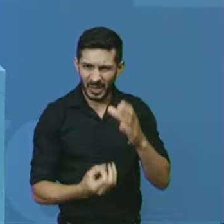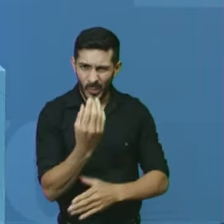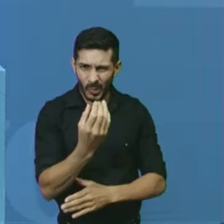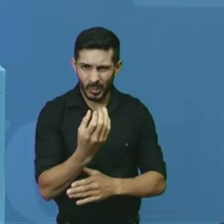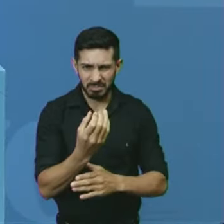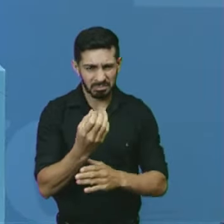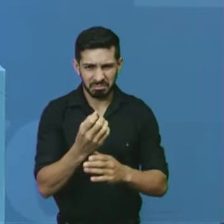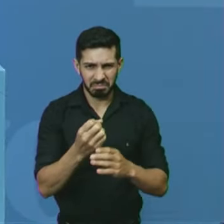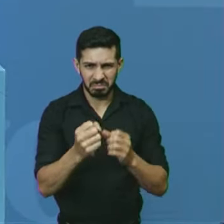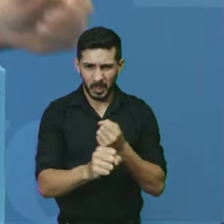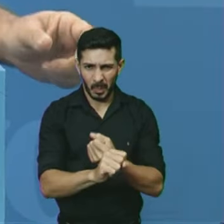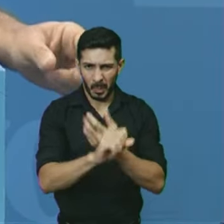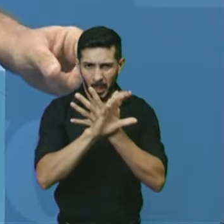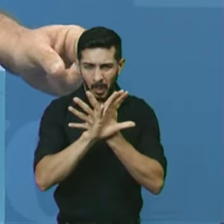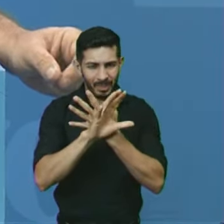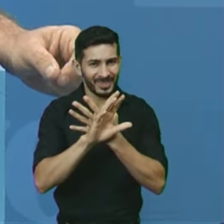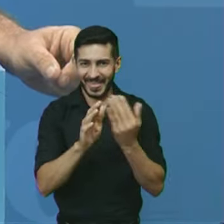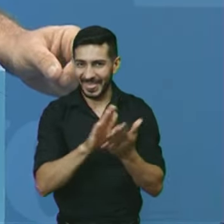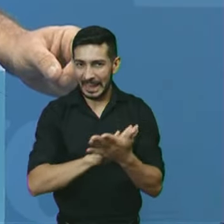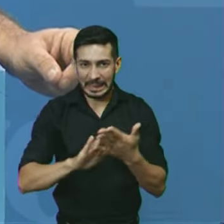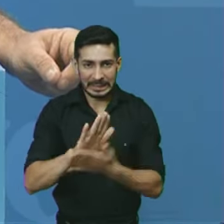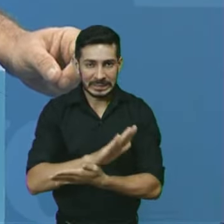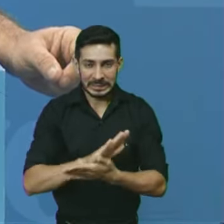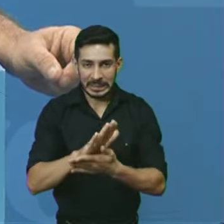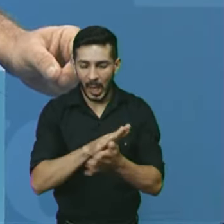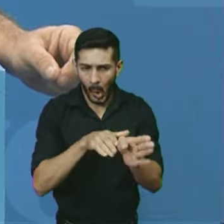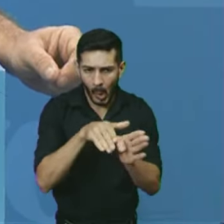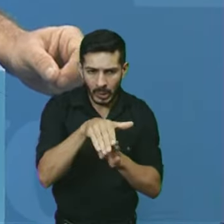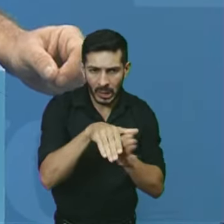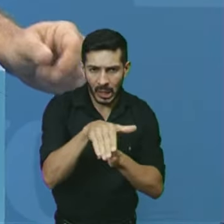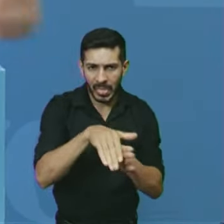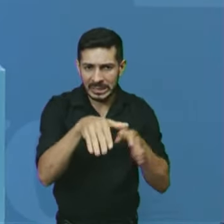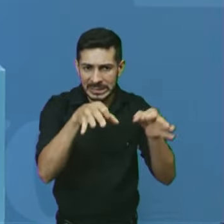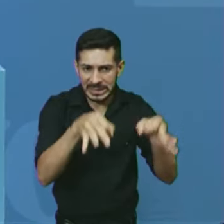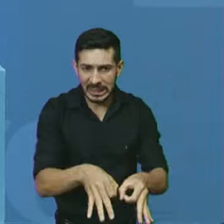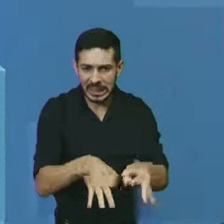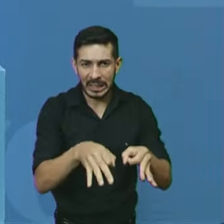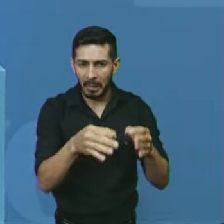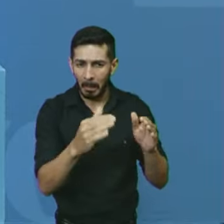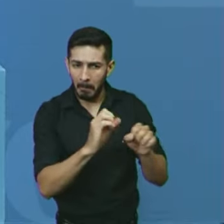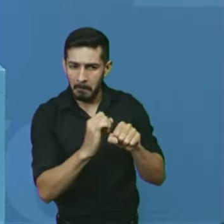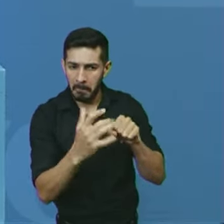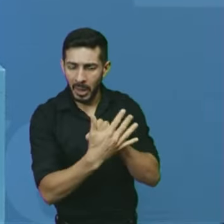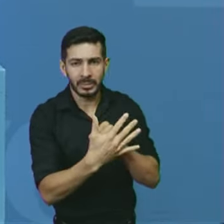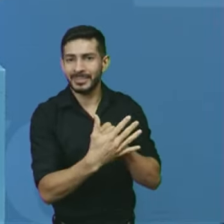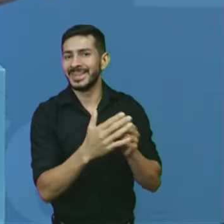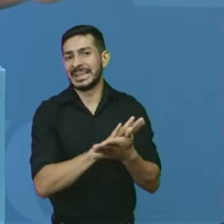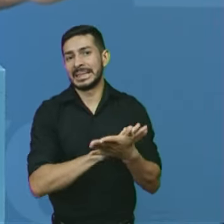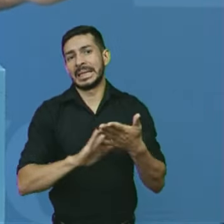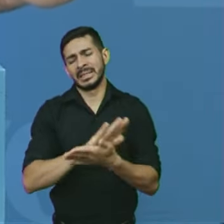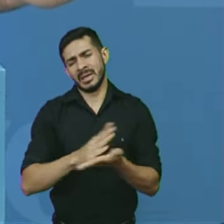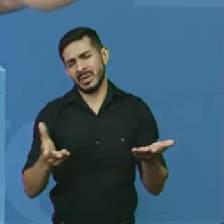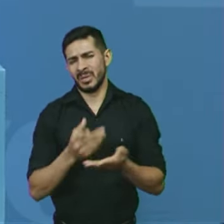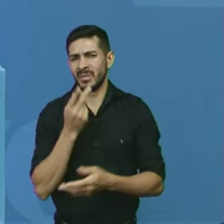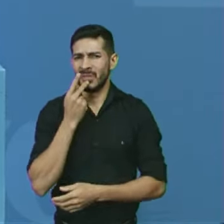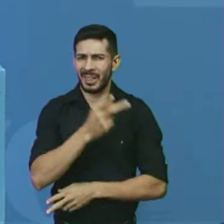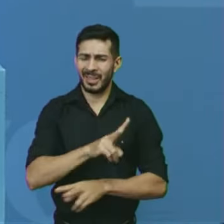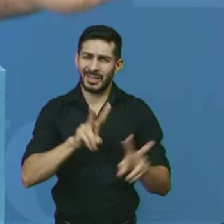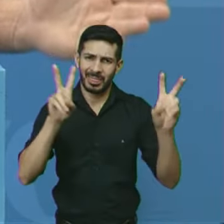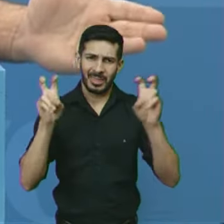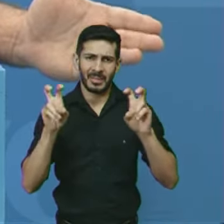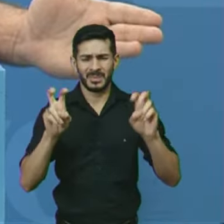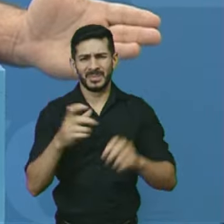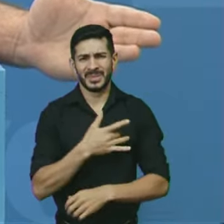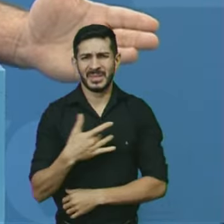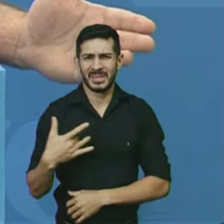orientação correta sobre a pandemia em relação ao nosso cidadão agora você vem dizer da terceira primaria de saúde se nos